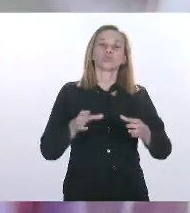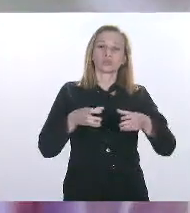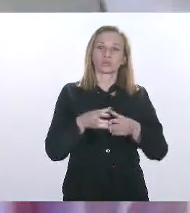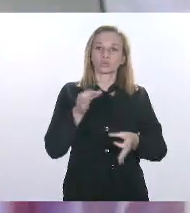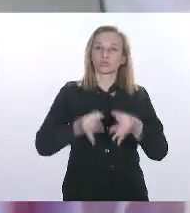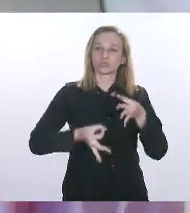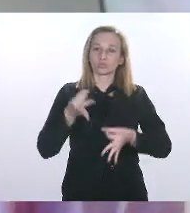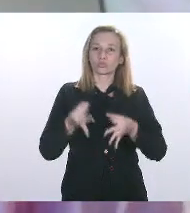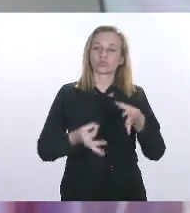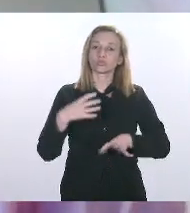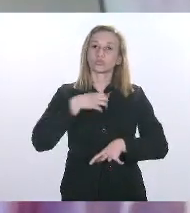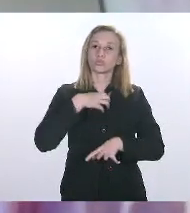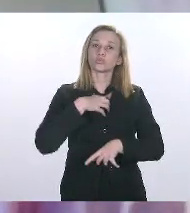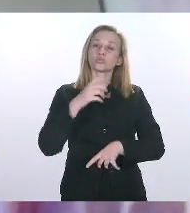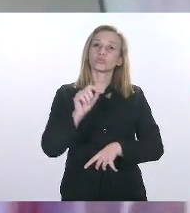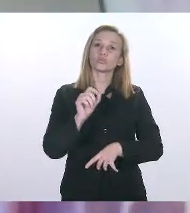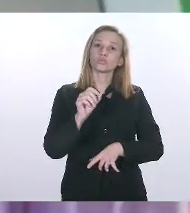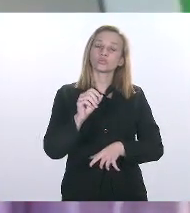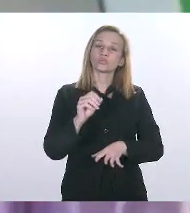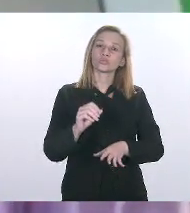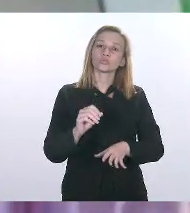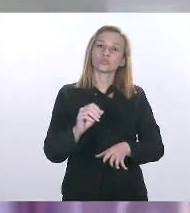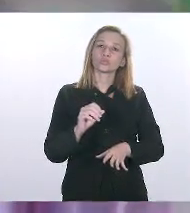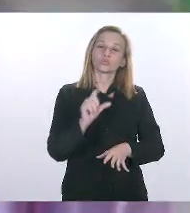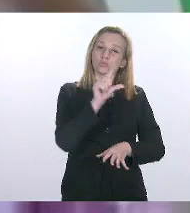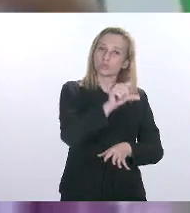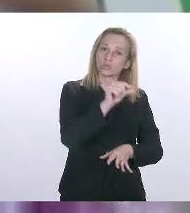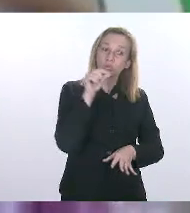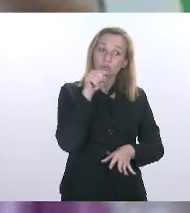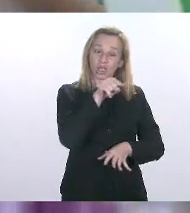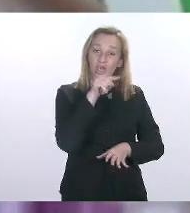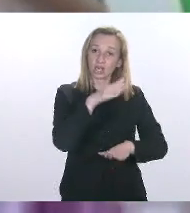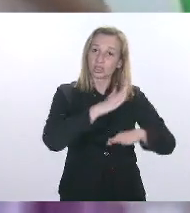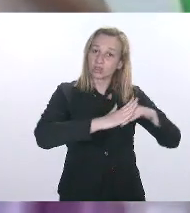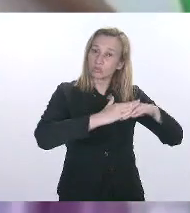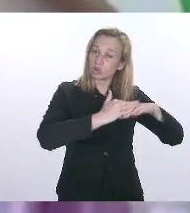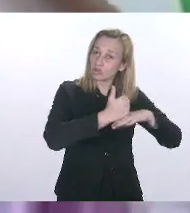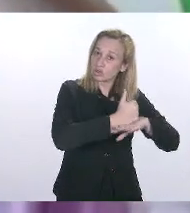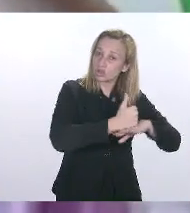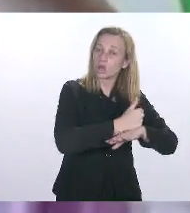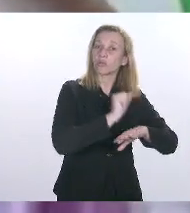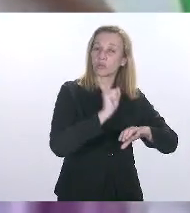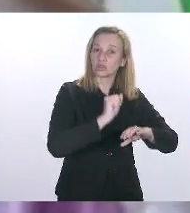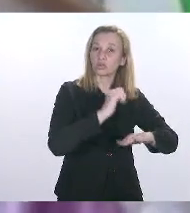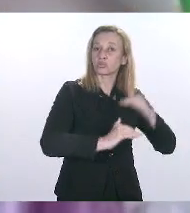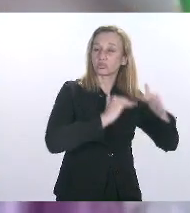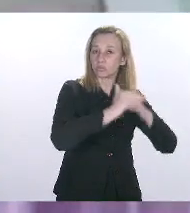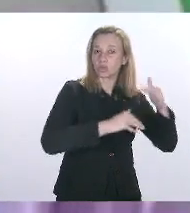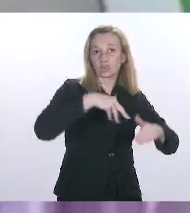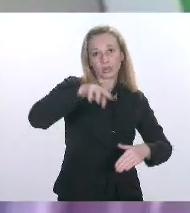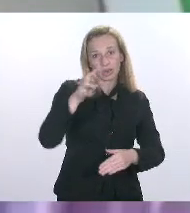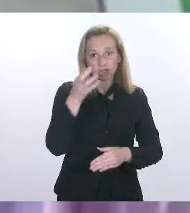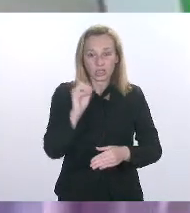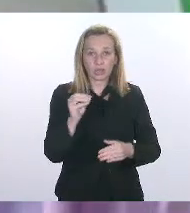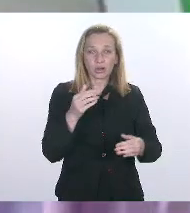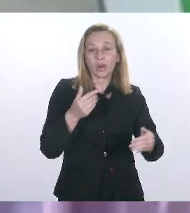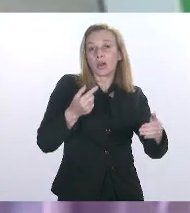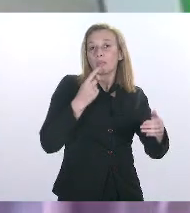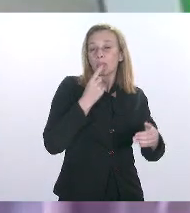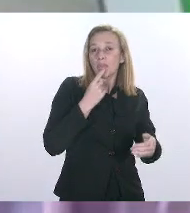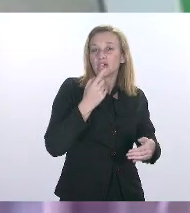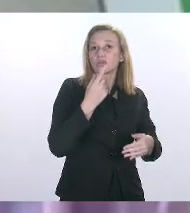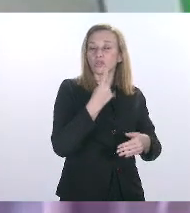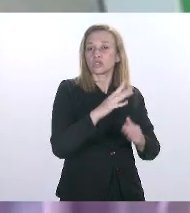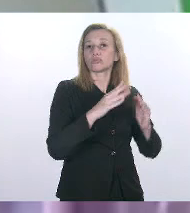no sentido de dar preferência para que esse profissional possa ter o processo de matrícula próximo do trabalho ou próximo da